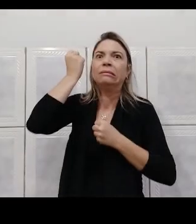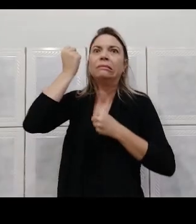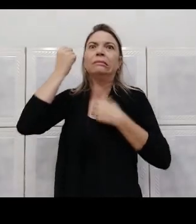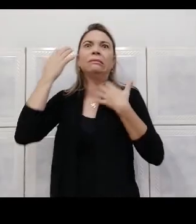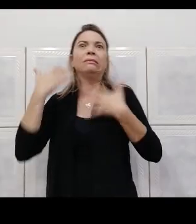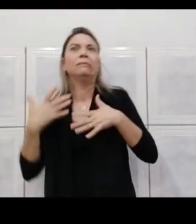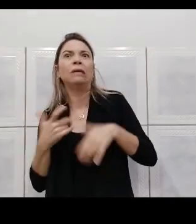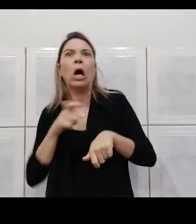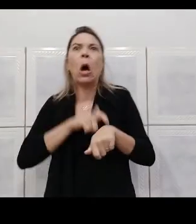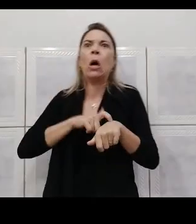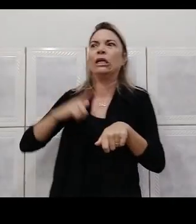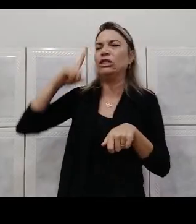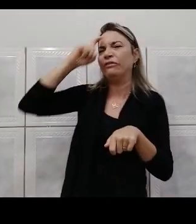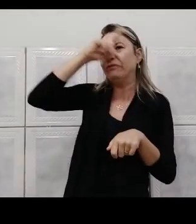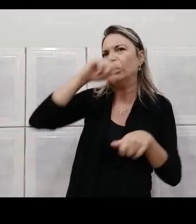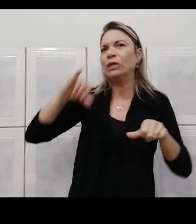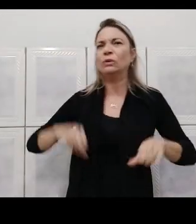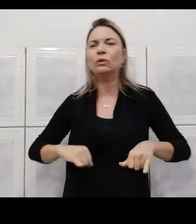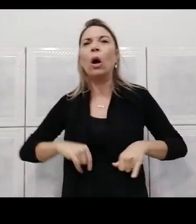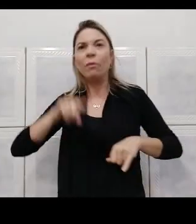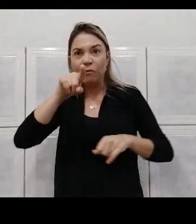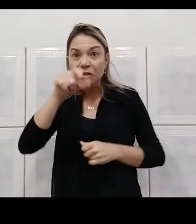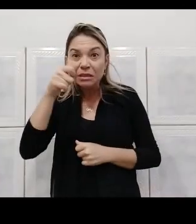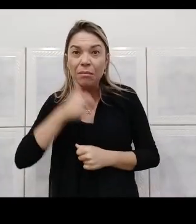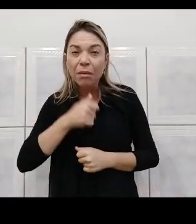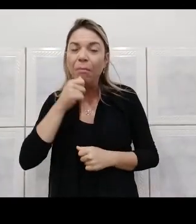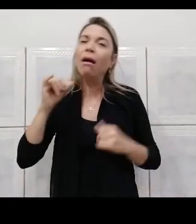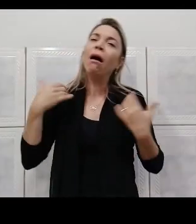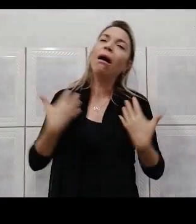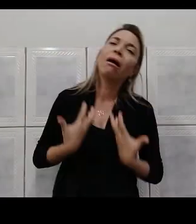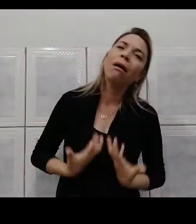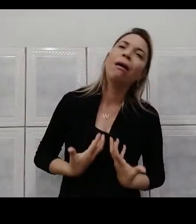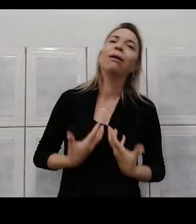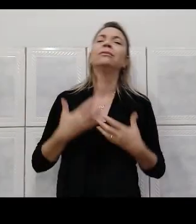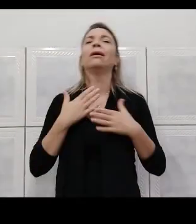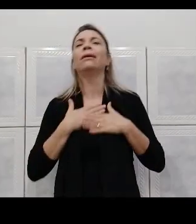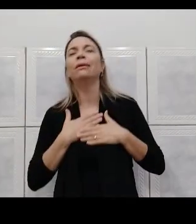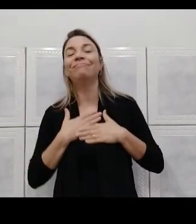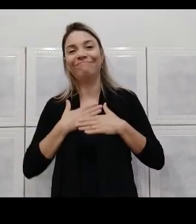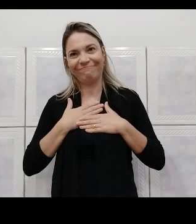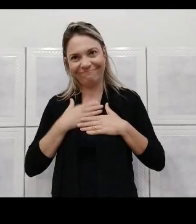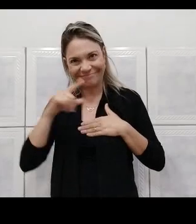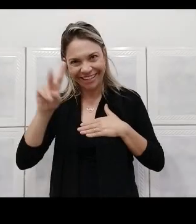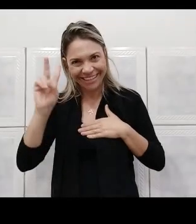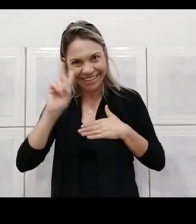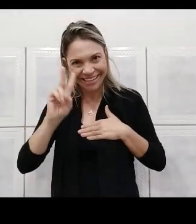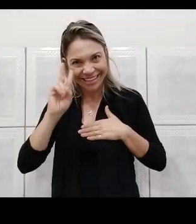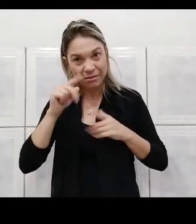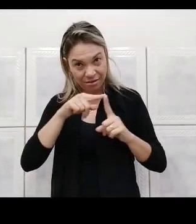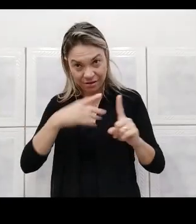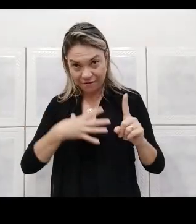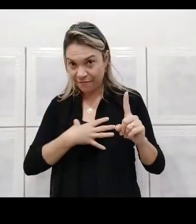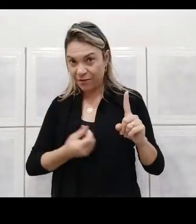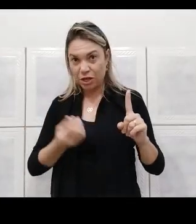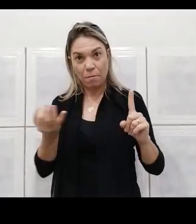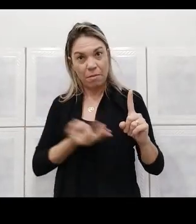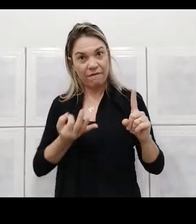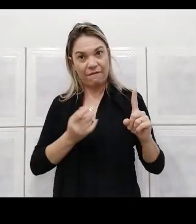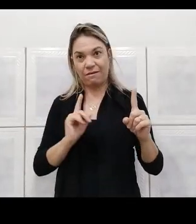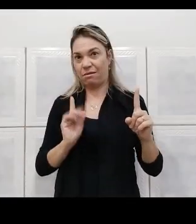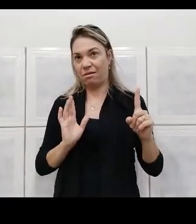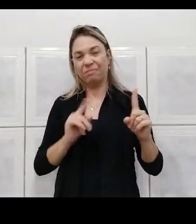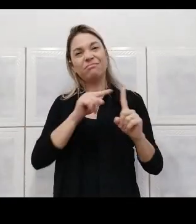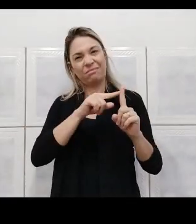em que você, mãe, se cansa. Lembre-se que, apesar disso, porque o seu filho não é perfeito, é pecador, é